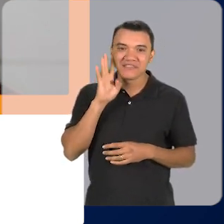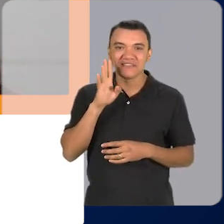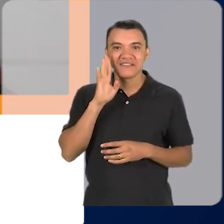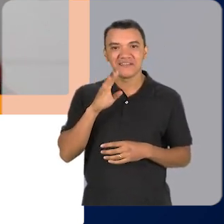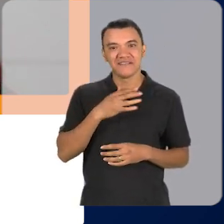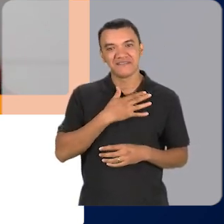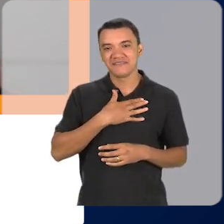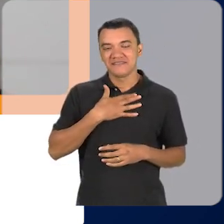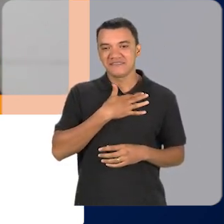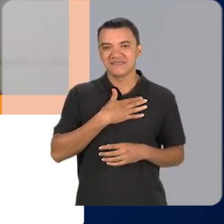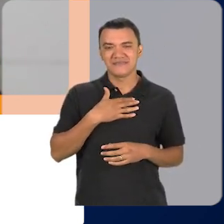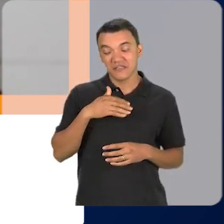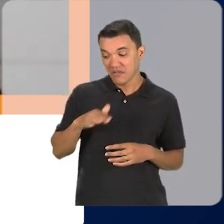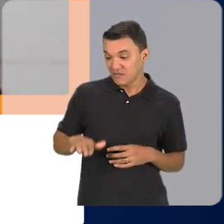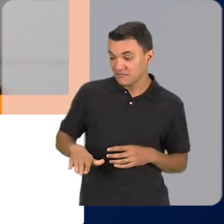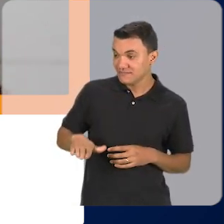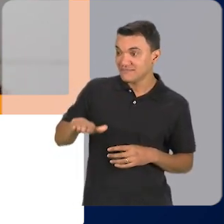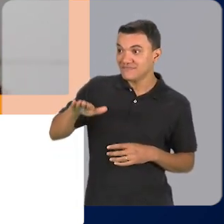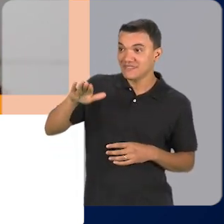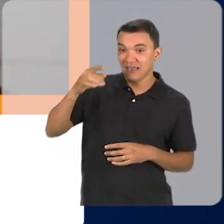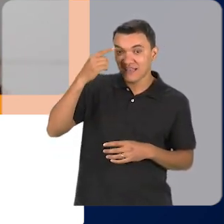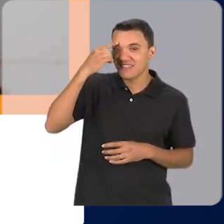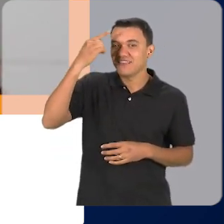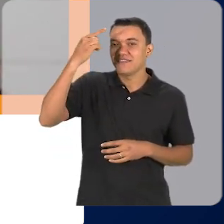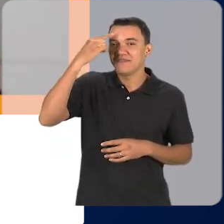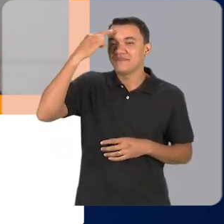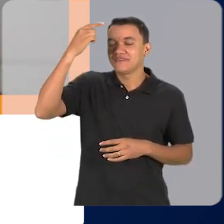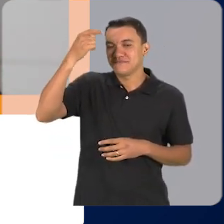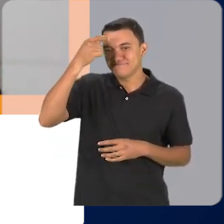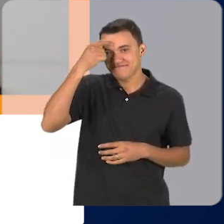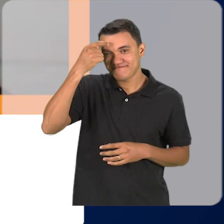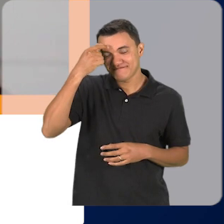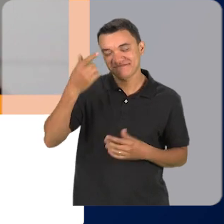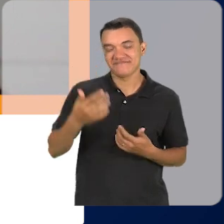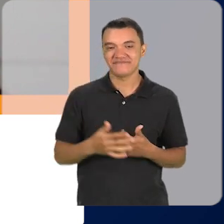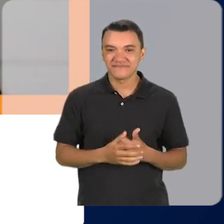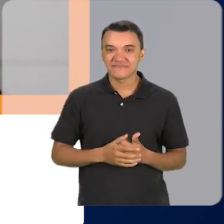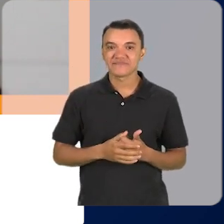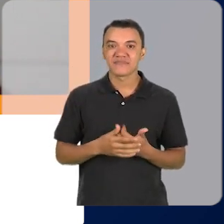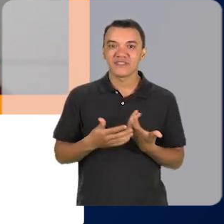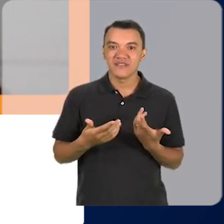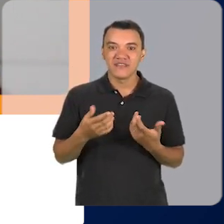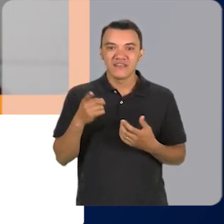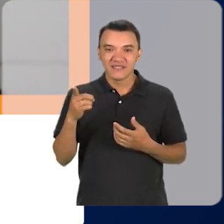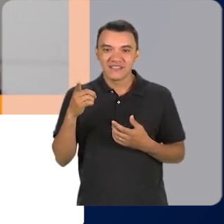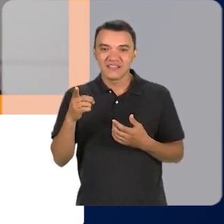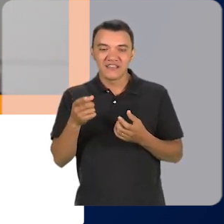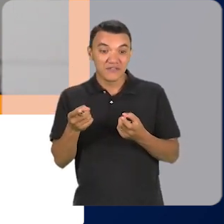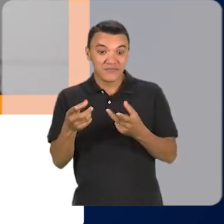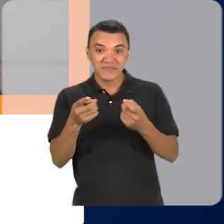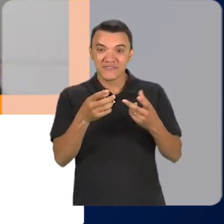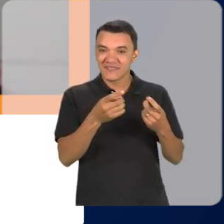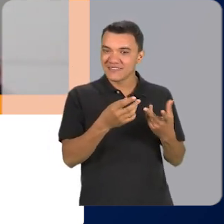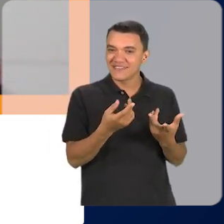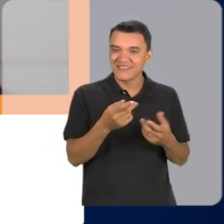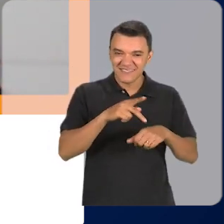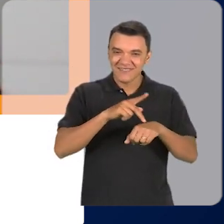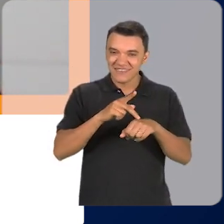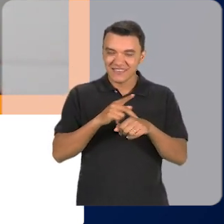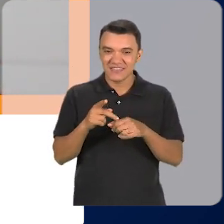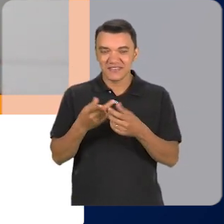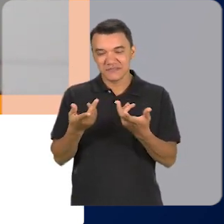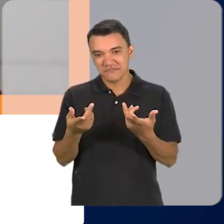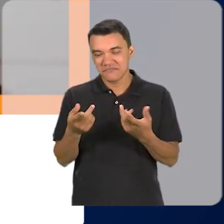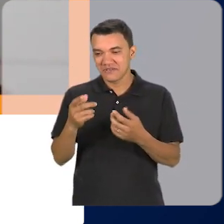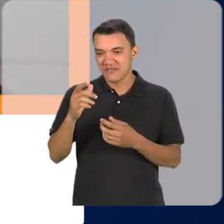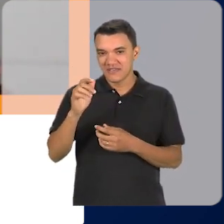Eu cresci com essa imagem, com essas memórias. Cresci com a memória do carvoeiro, cresci com a memória de tantos outros